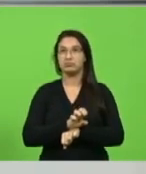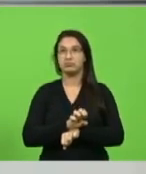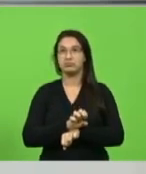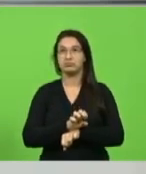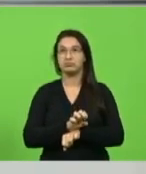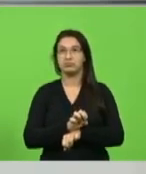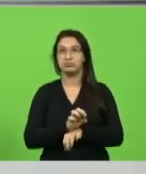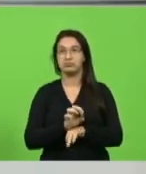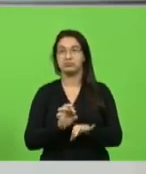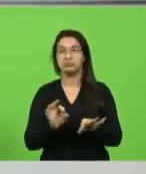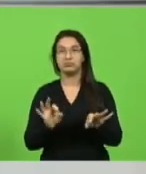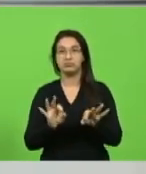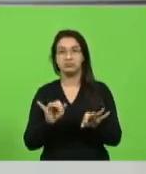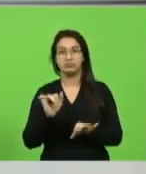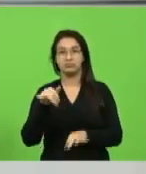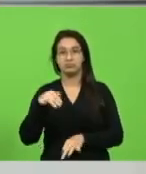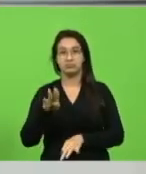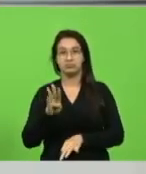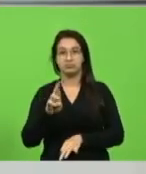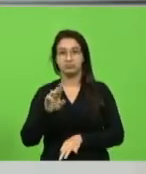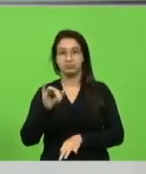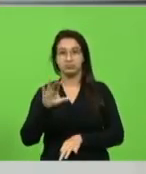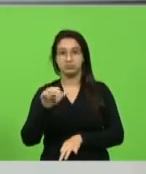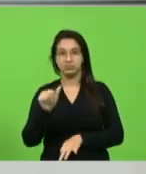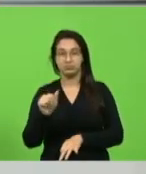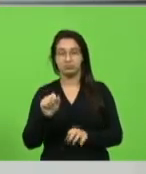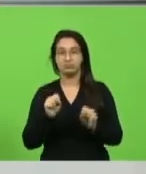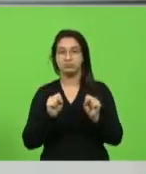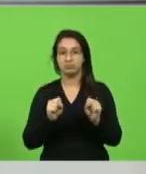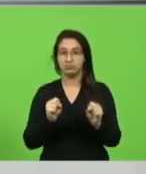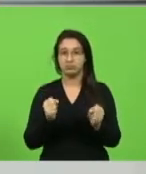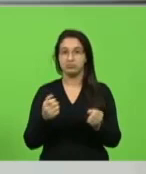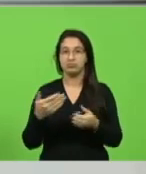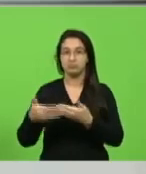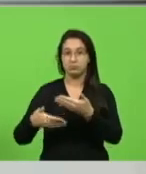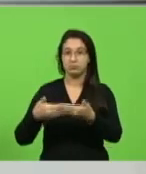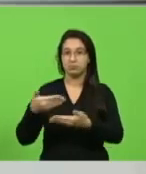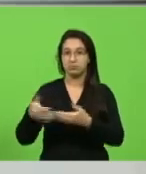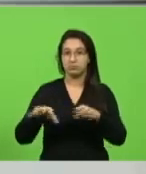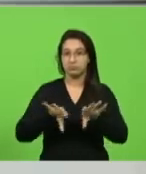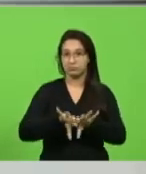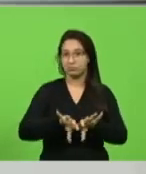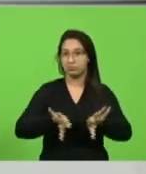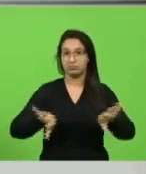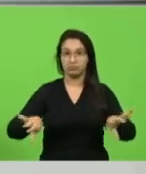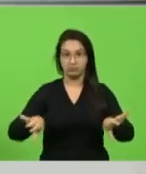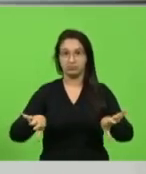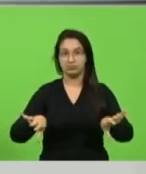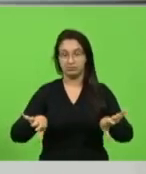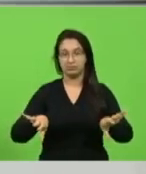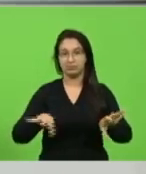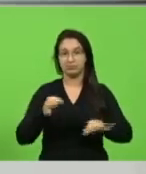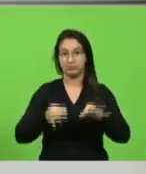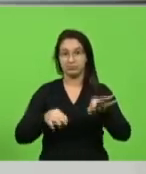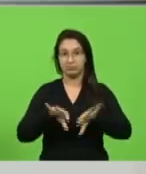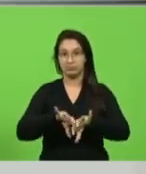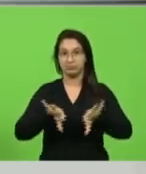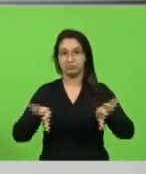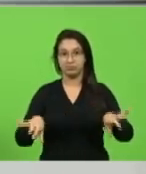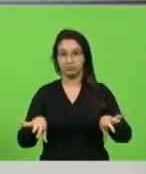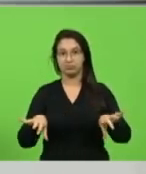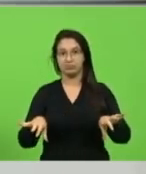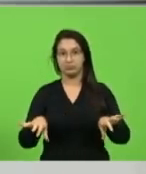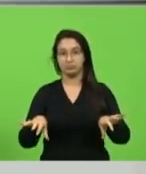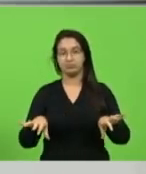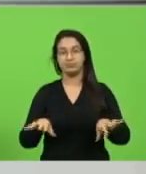imbricam, podendo ser processadas separadamente em processos autônomos,